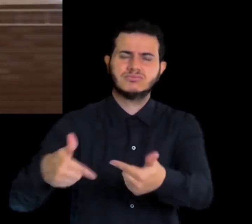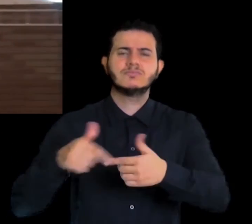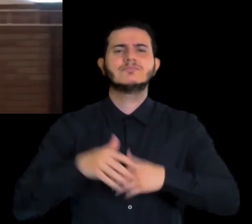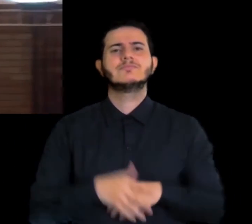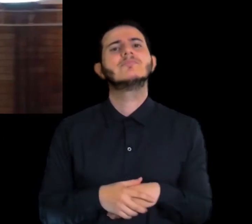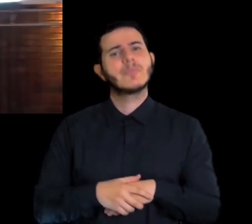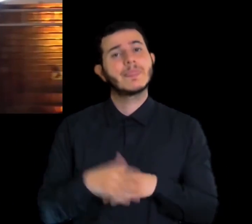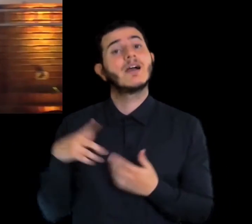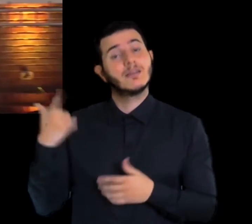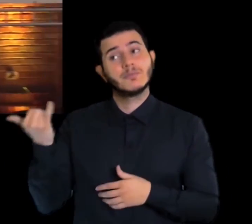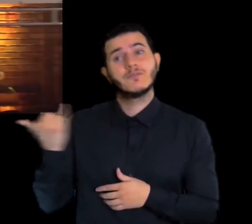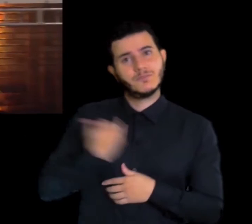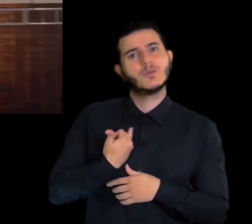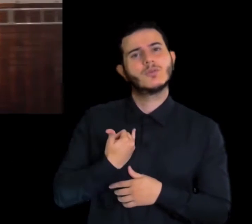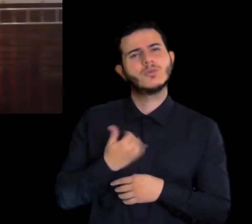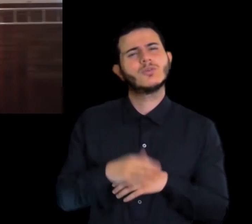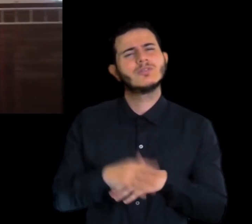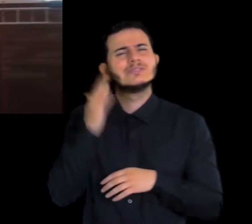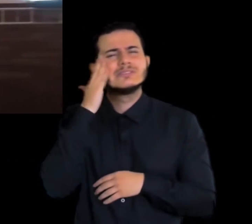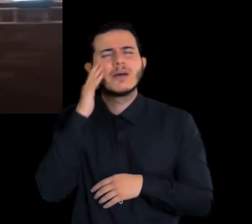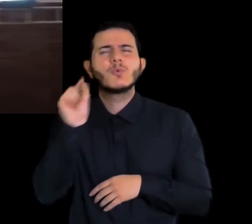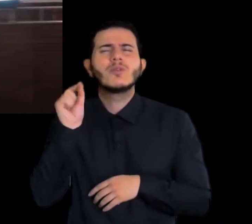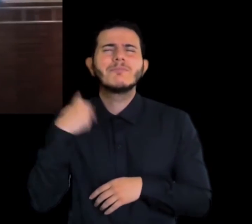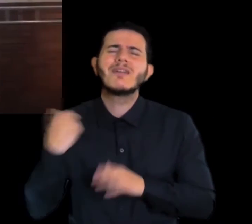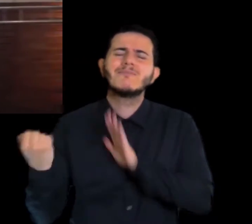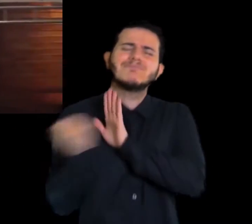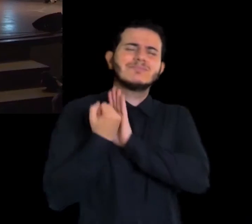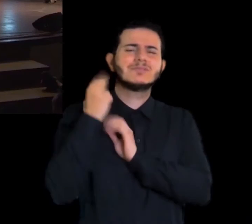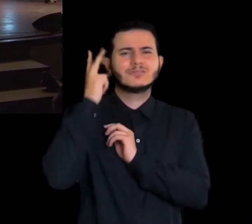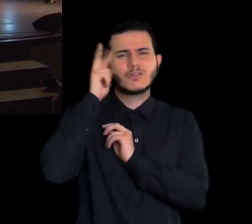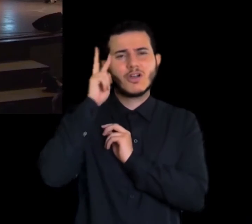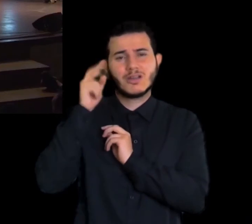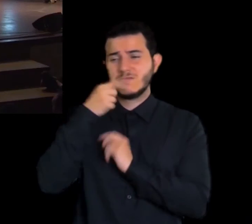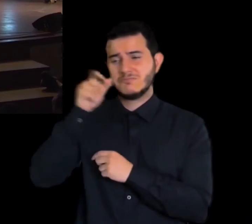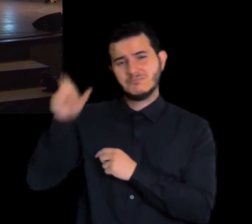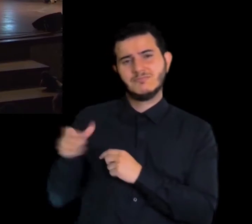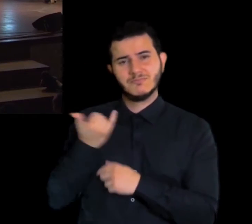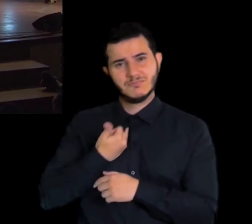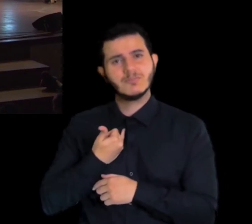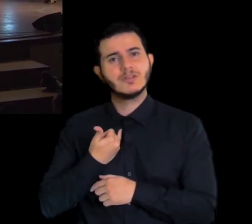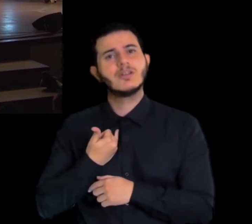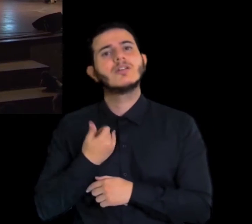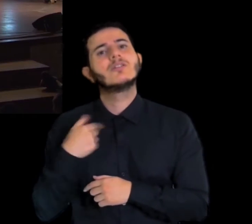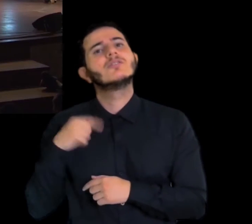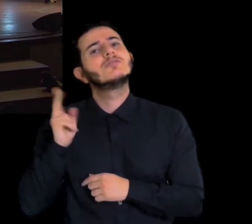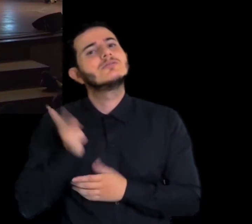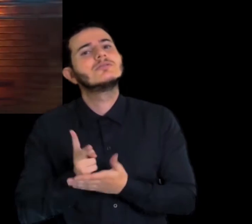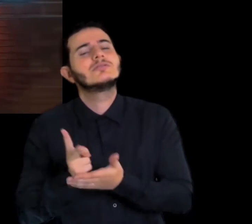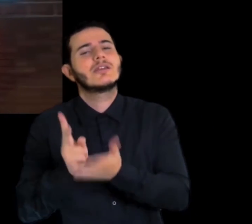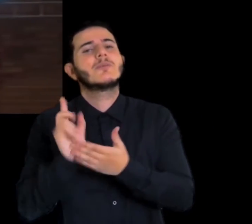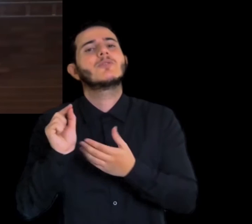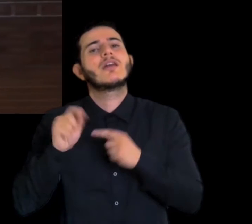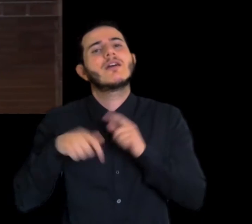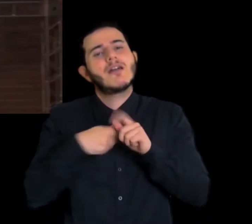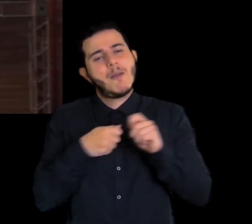falou, Rafael, na hora que eu estava saindo, ele falou, sabe qual é a coisa que mais me marca? Ele falou, eu sempre saí de casa com o meu quichute amarrado.